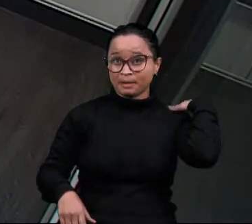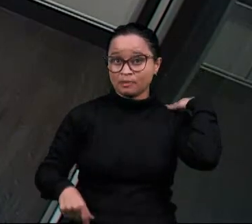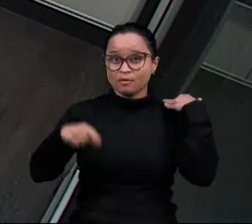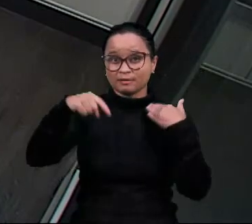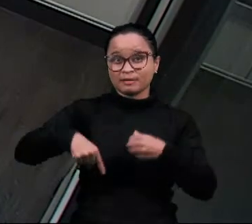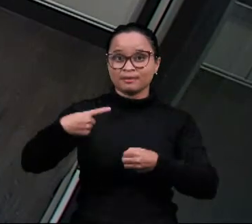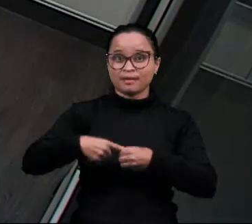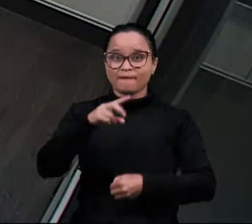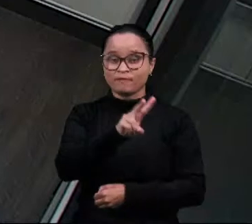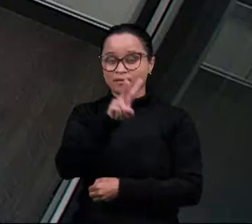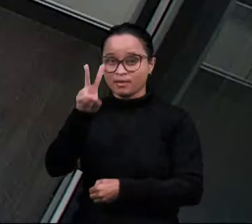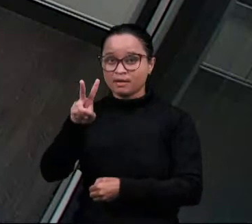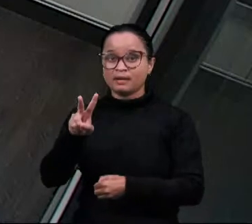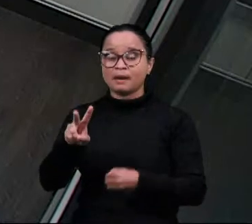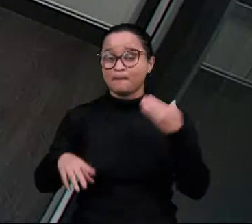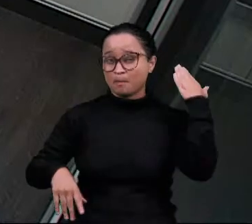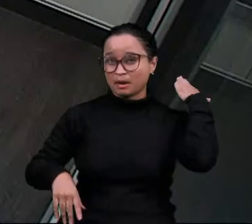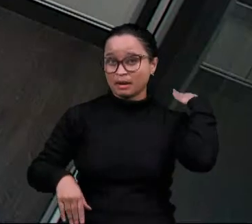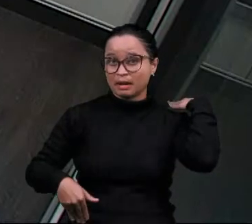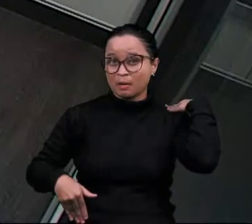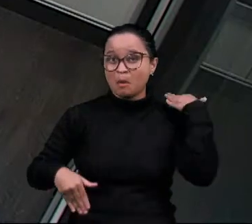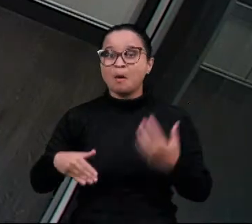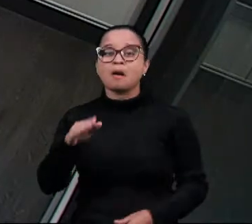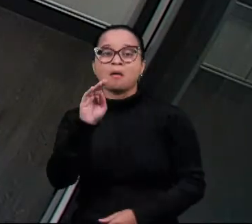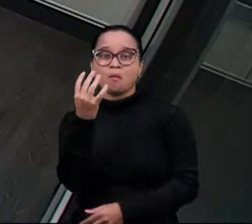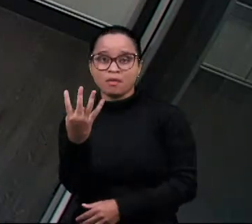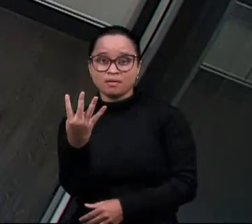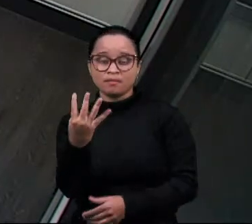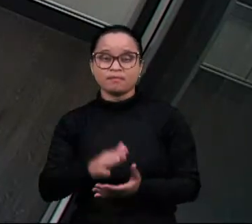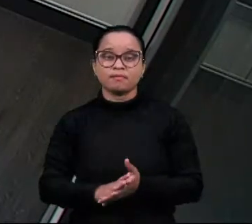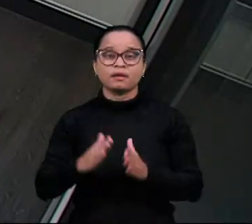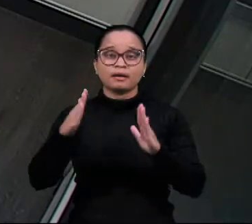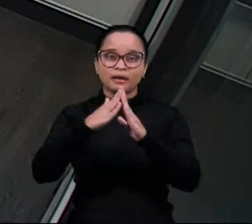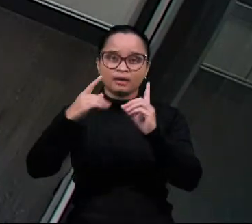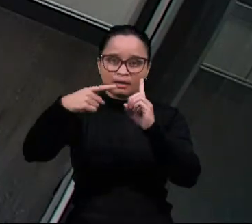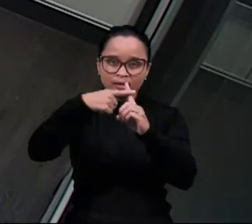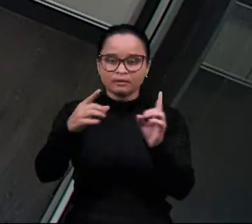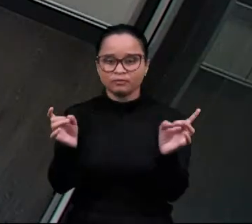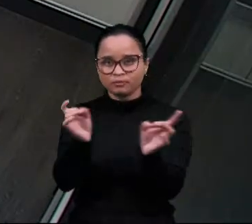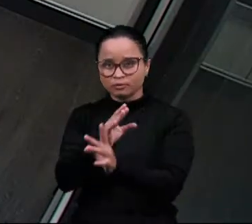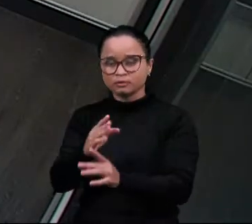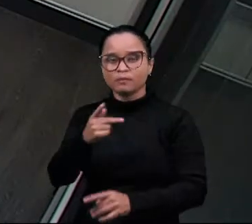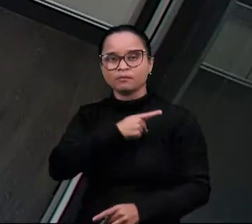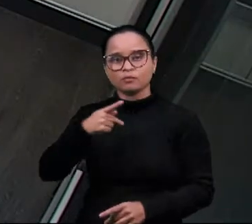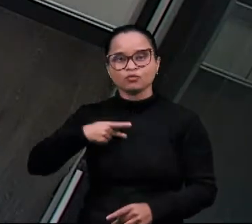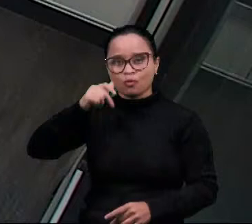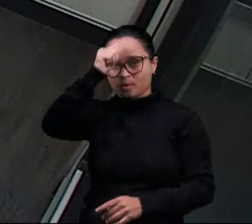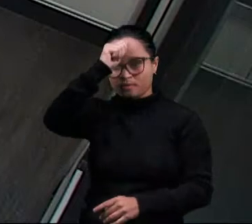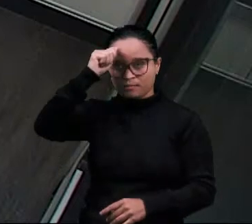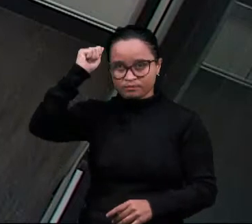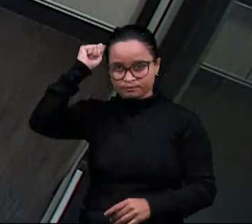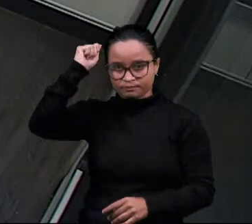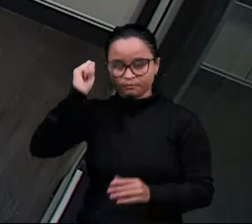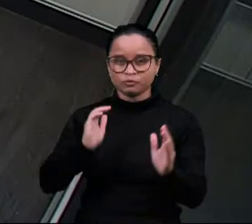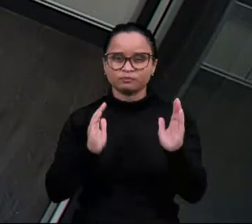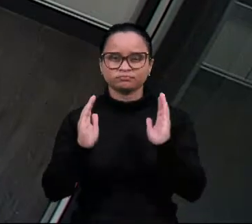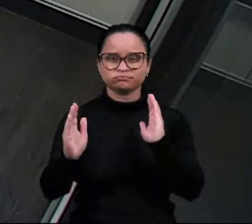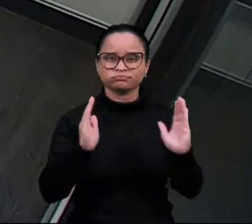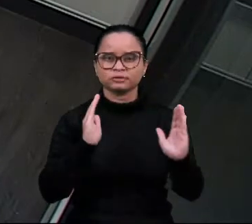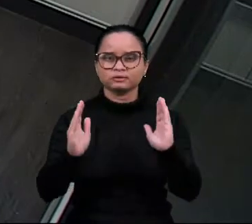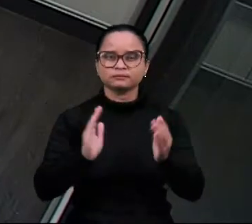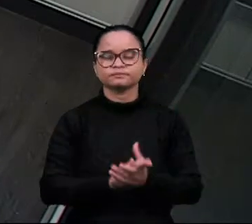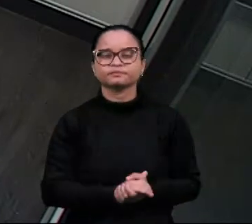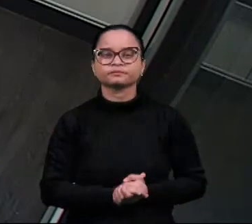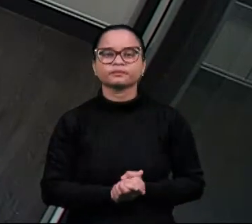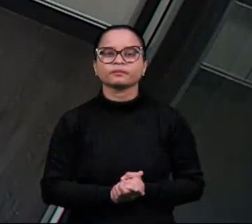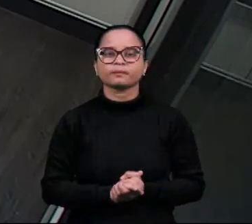consagrada. O templo foi consagrado. Então, o pastor Amadeu, durante um período, ele pastoreou